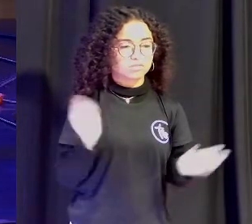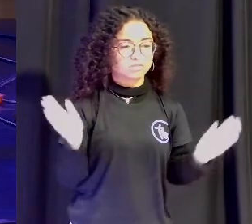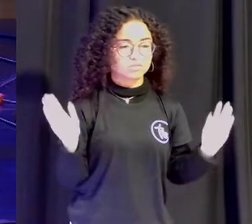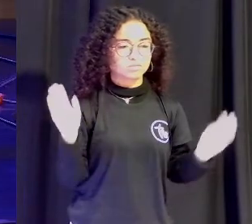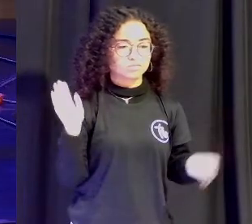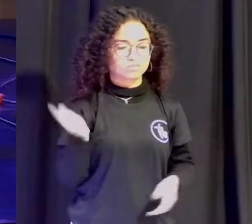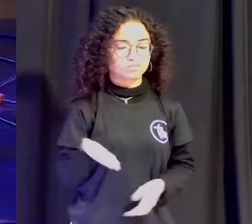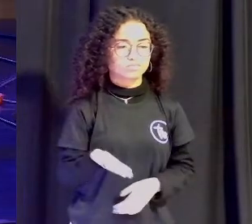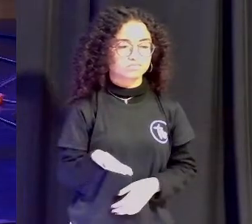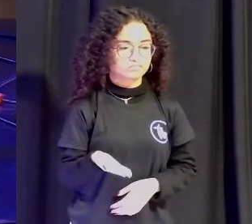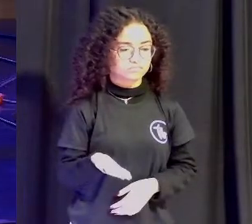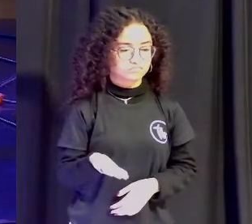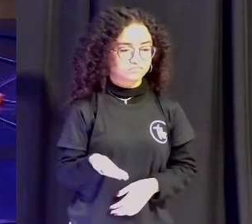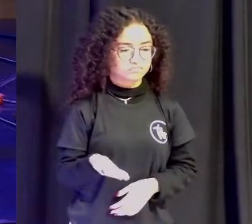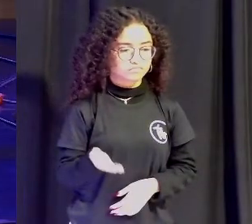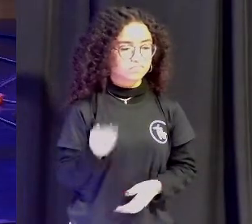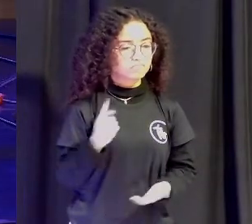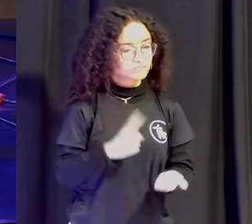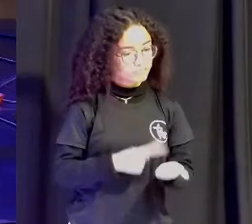se havia de fazer.